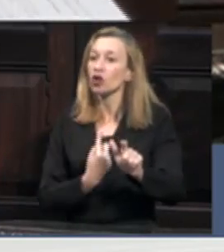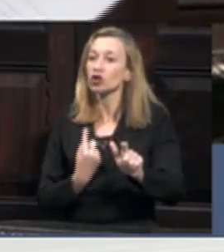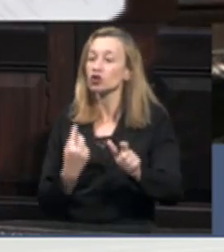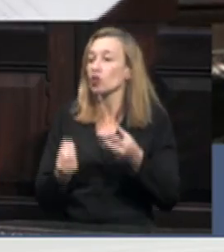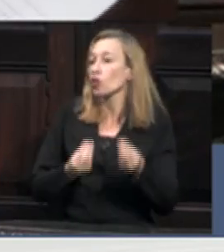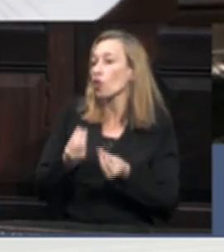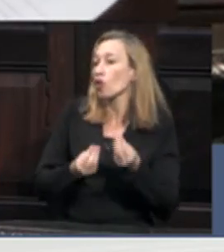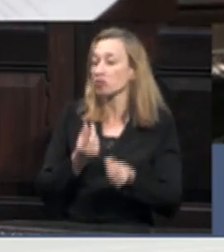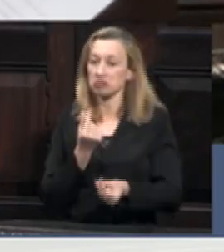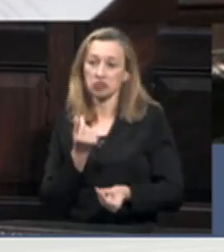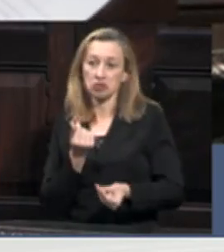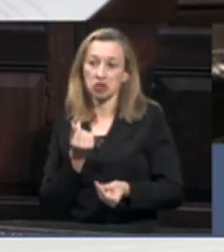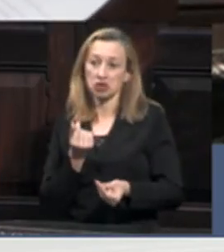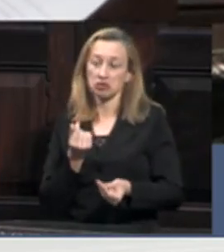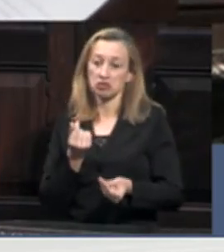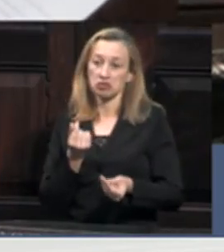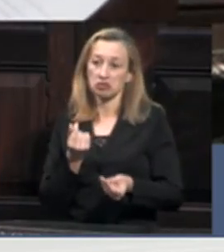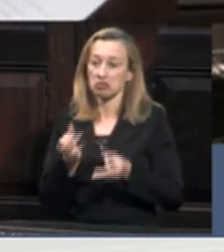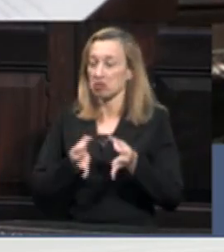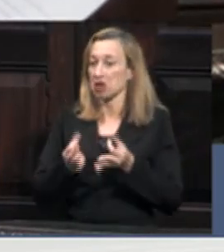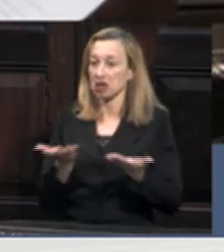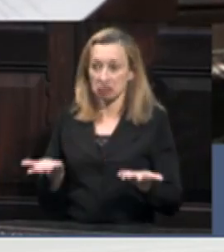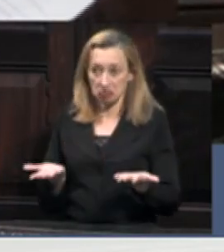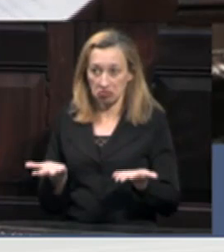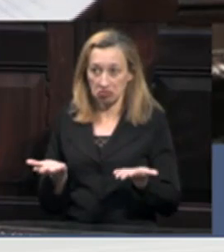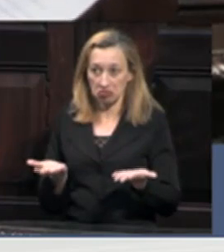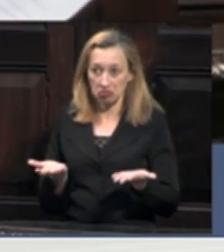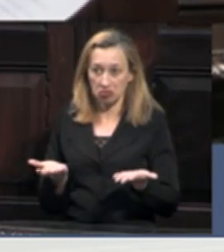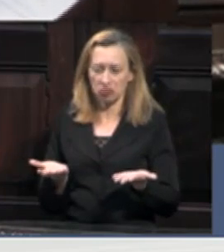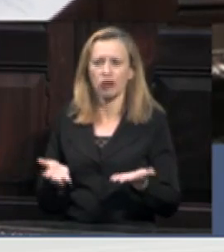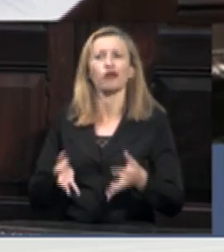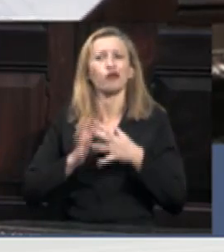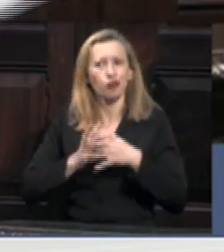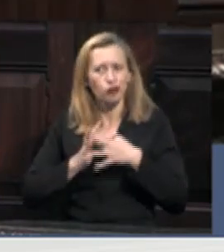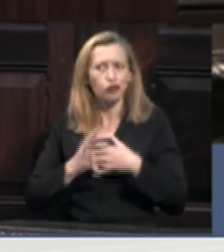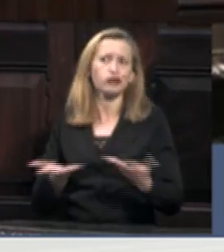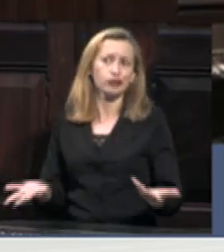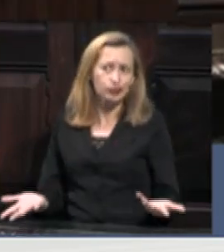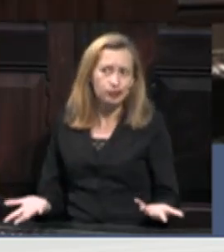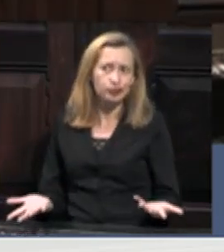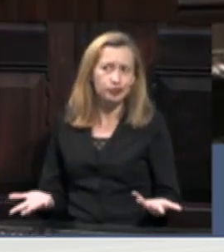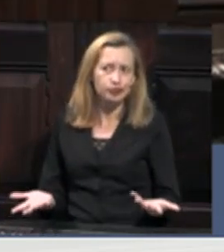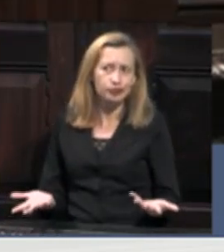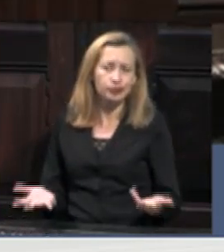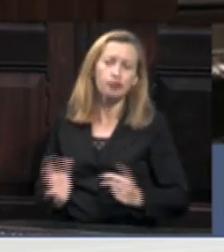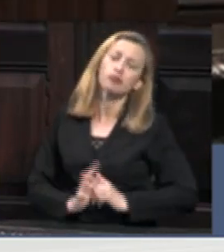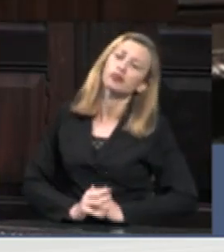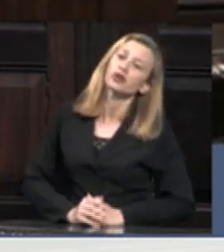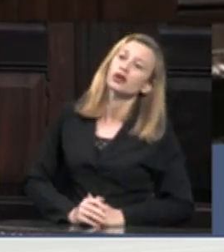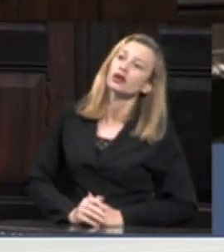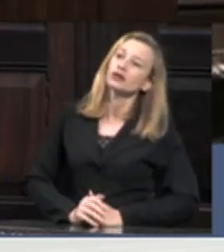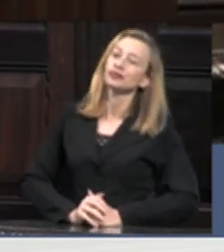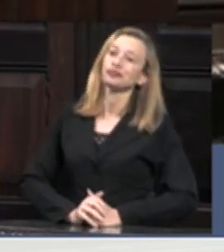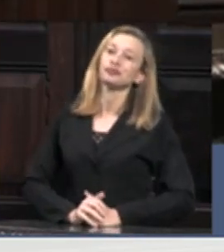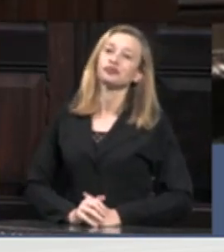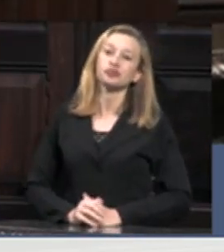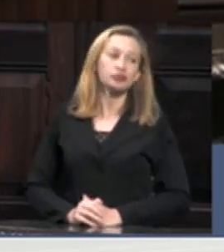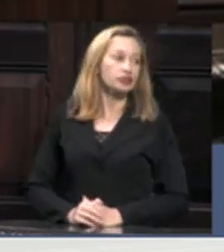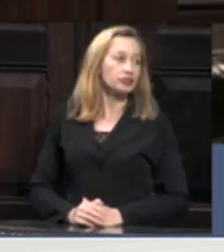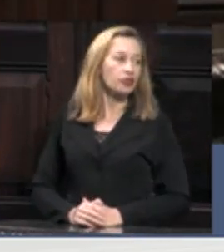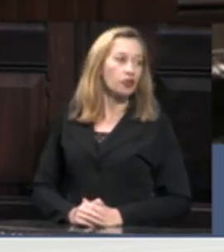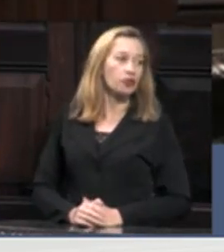e como planejamento plurianual? É complicado. Vem com um déficit